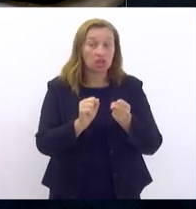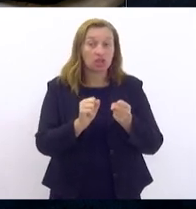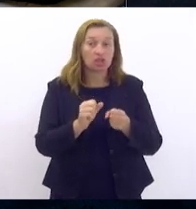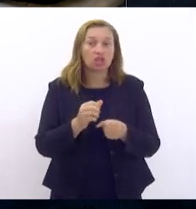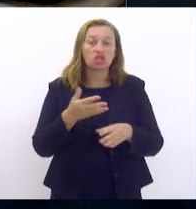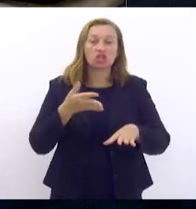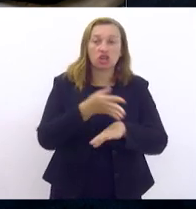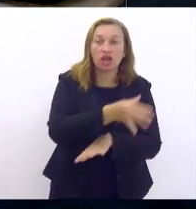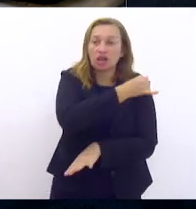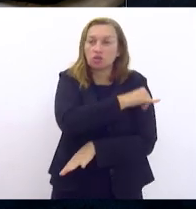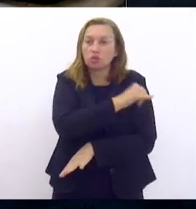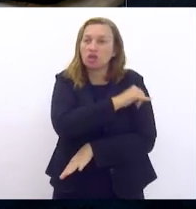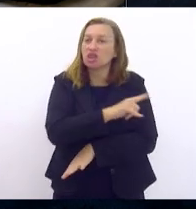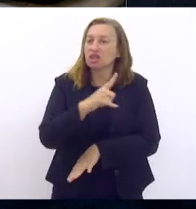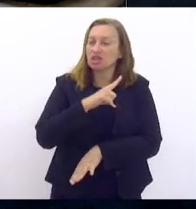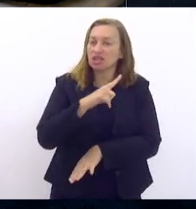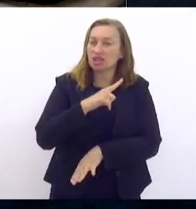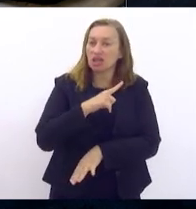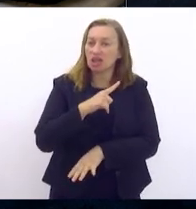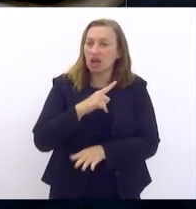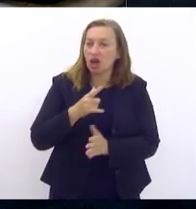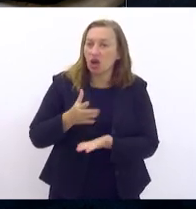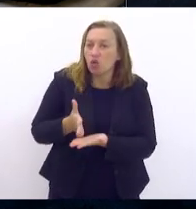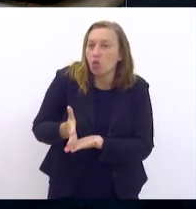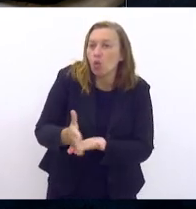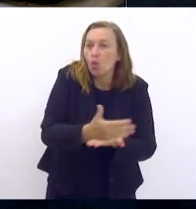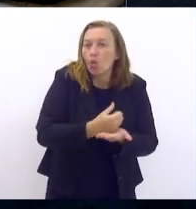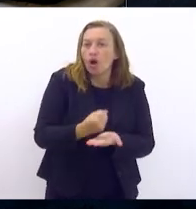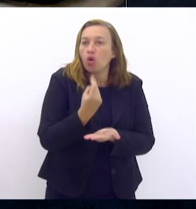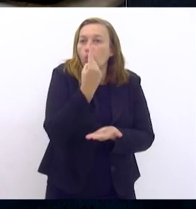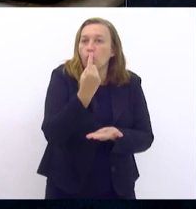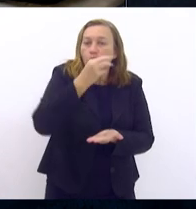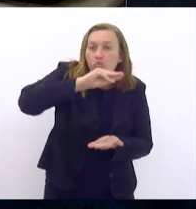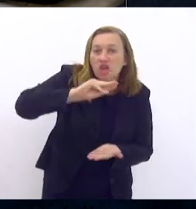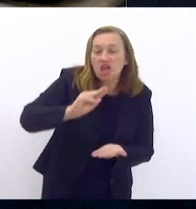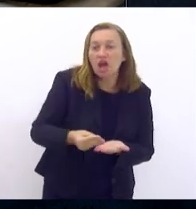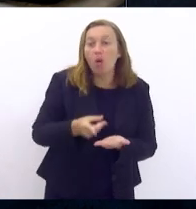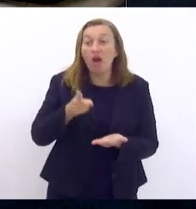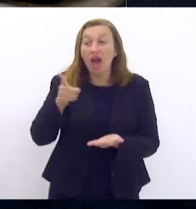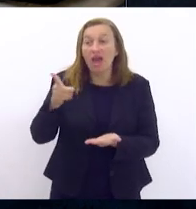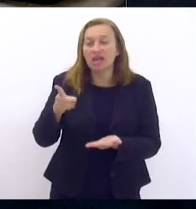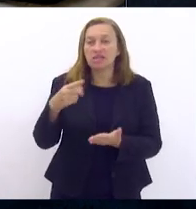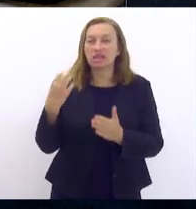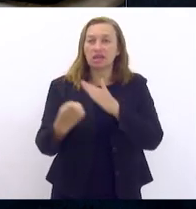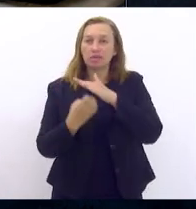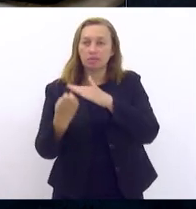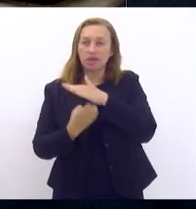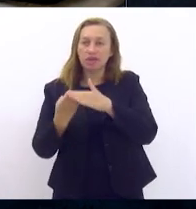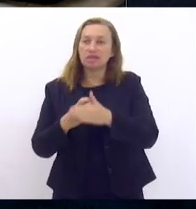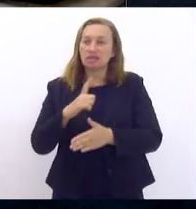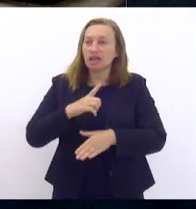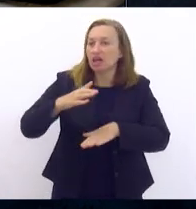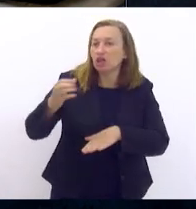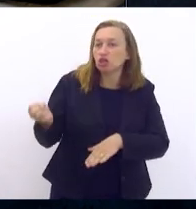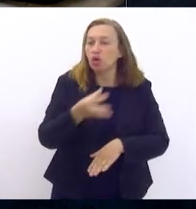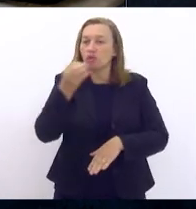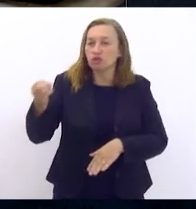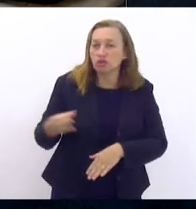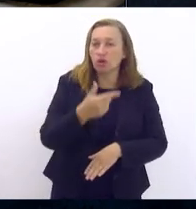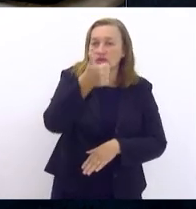gerar um faturamento de um milhão essa empresa já era 29 novos empregos